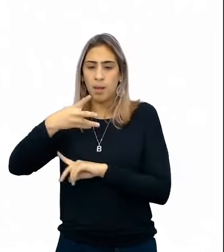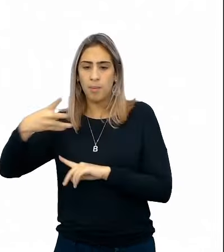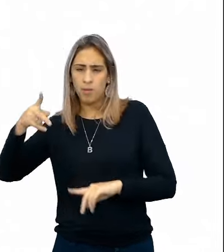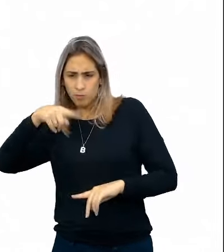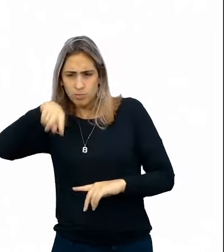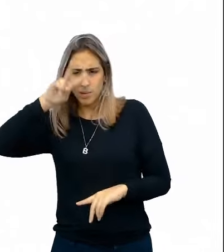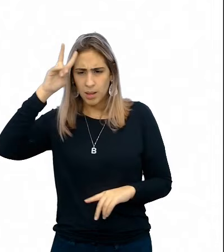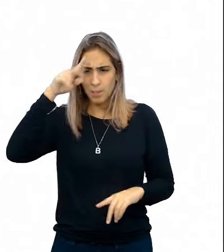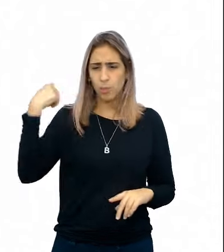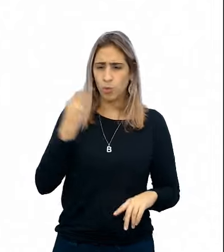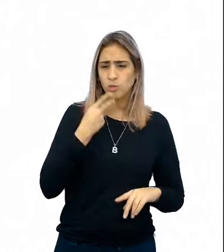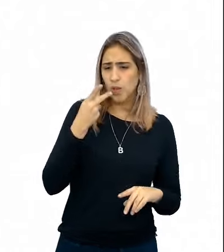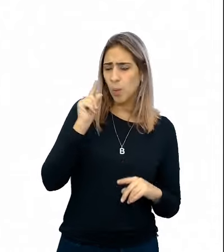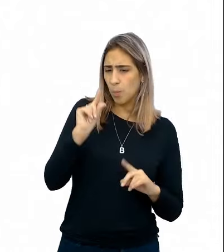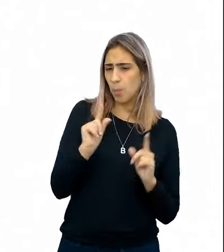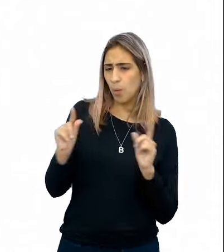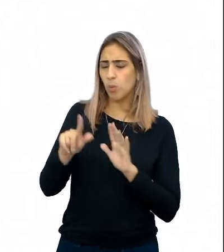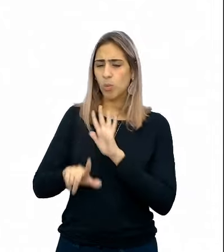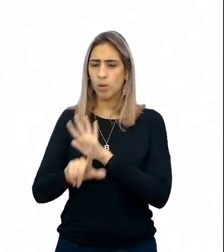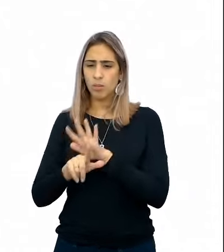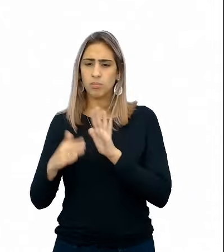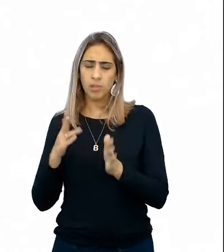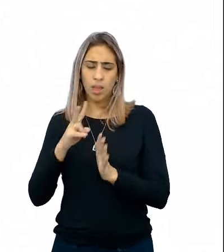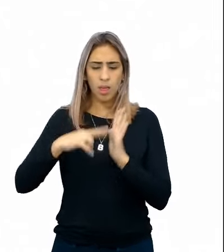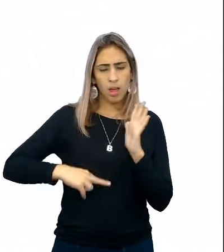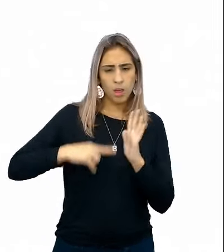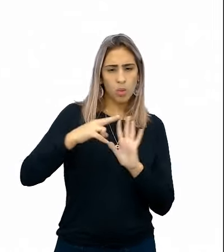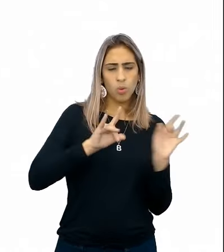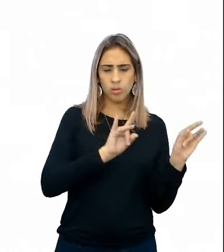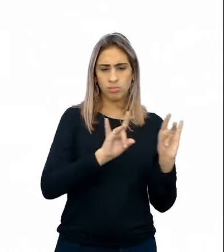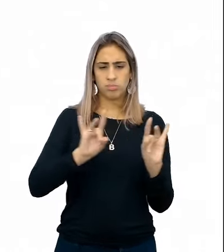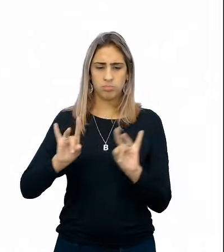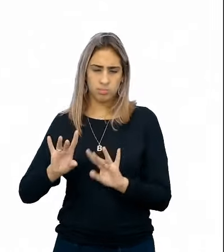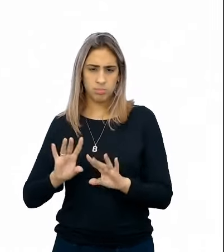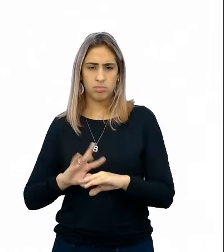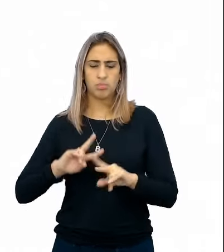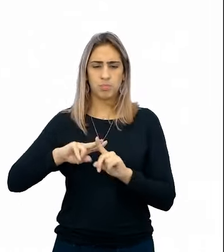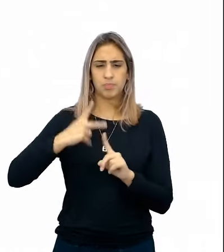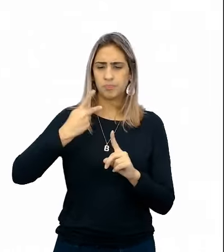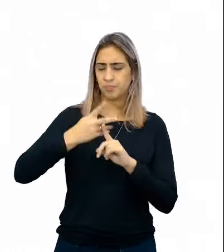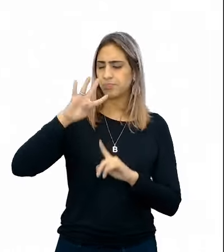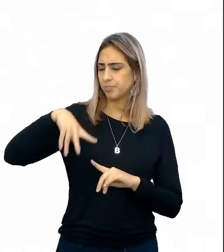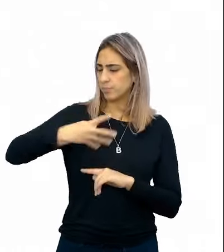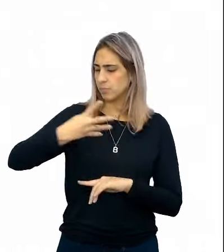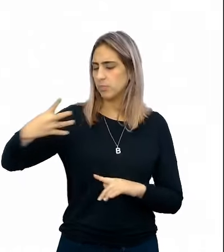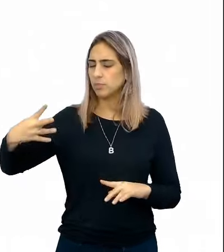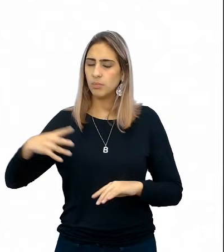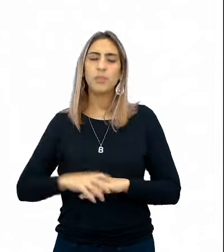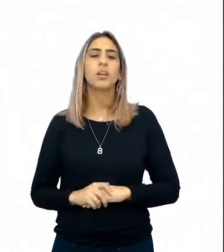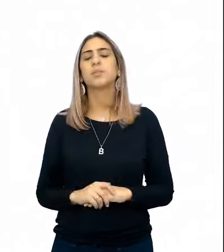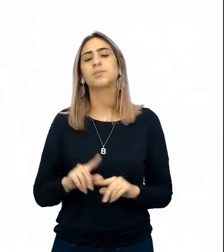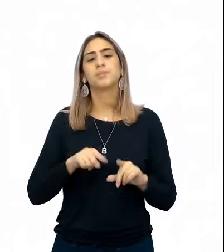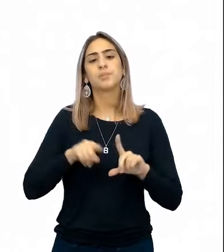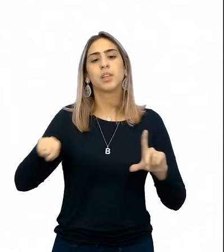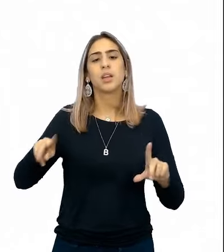nós falamos um pouquinho das leituras implicadas nas tabelas e gráficos? Ler os dados,